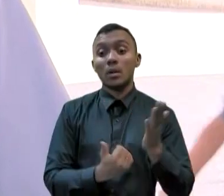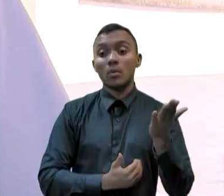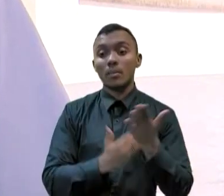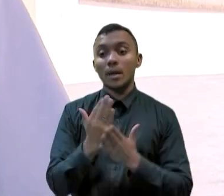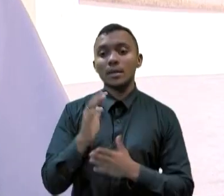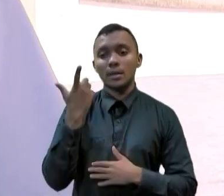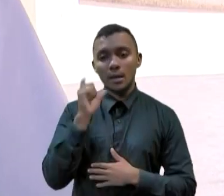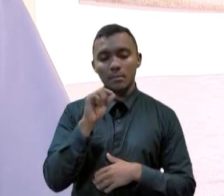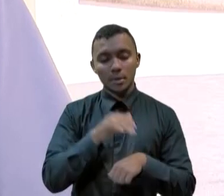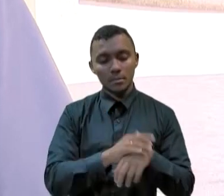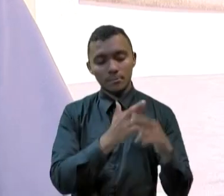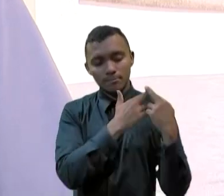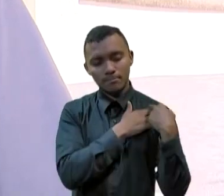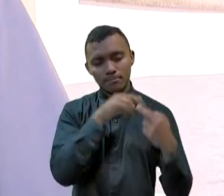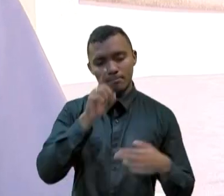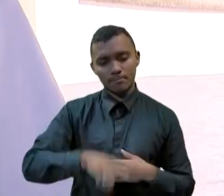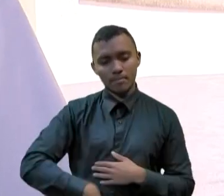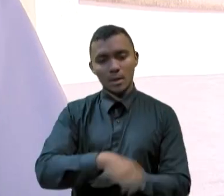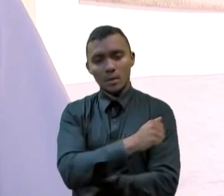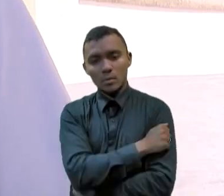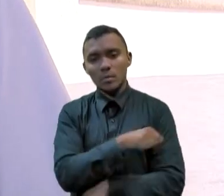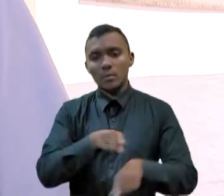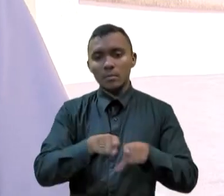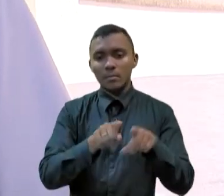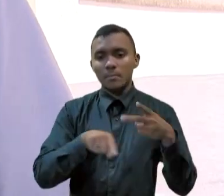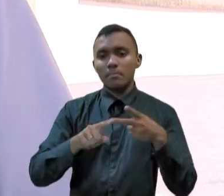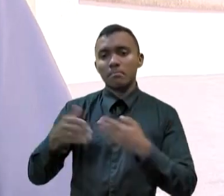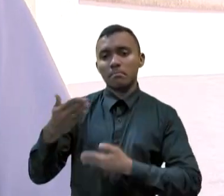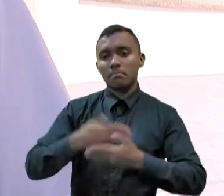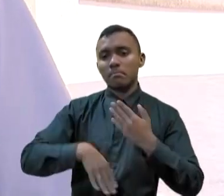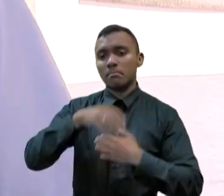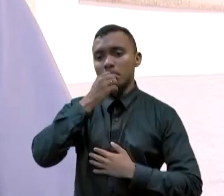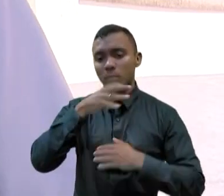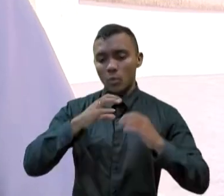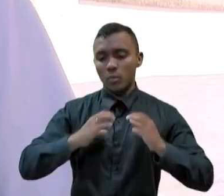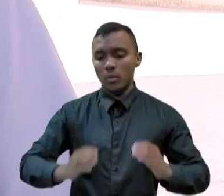estudantes, com boas convivências e boas práticas democráticas.